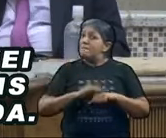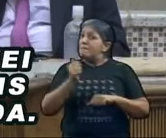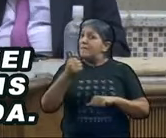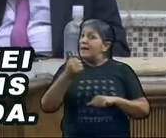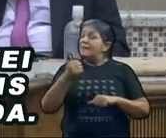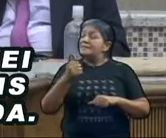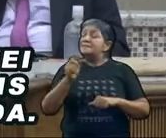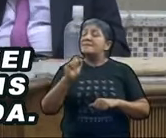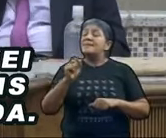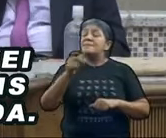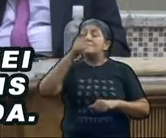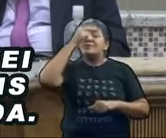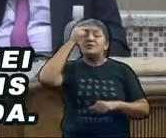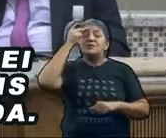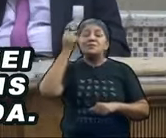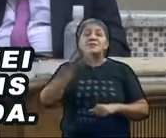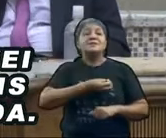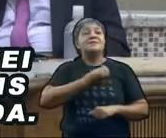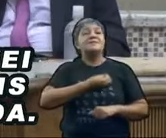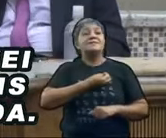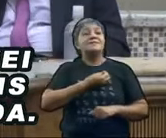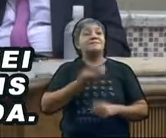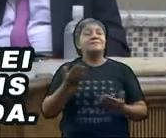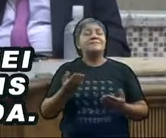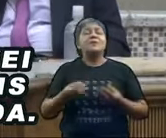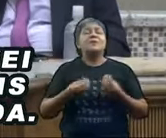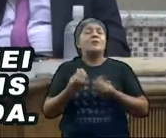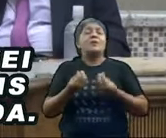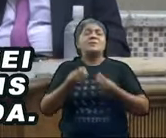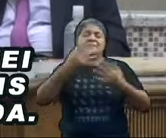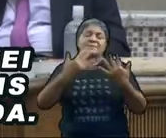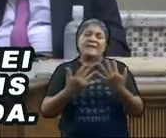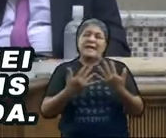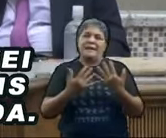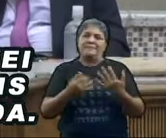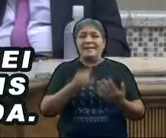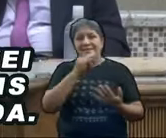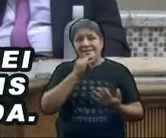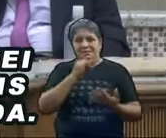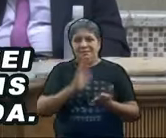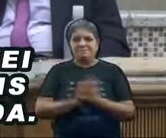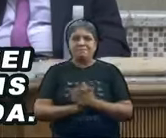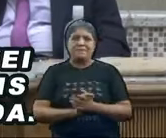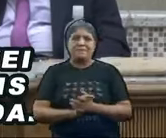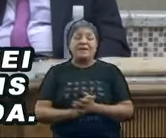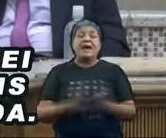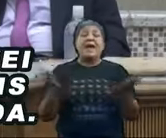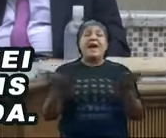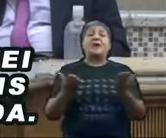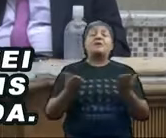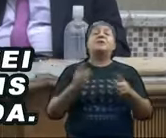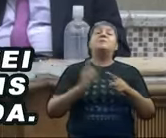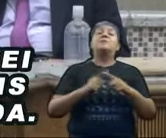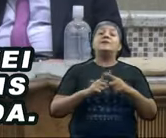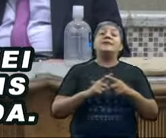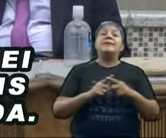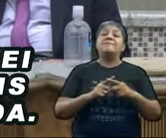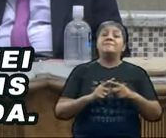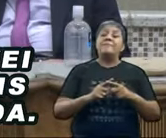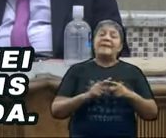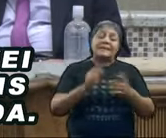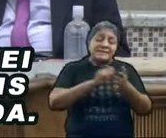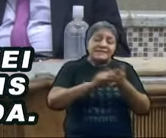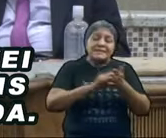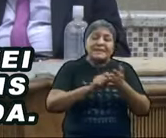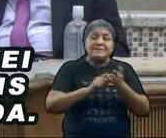Deus tem um lugar literal. Aonde Ele vai, é chamado de o celeiro de Deus. Onde Ele